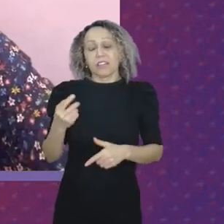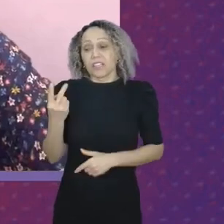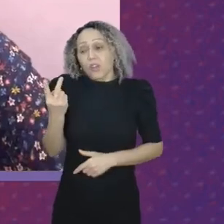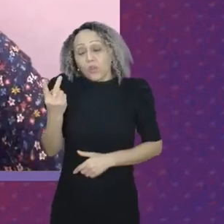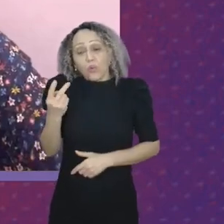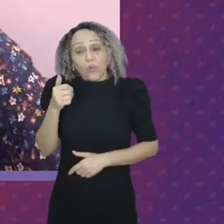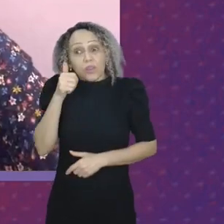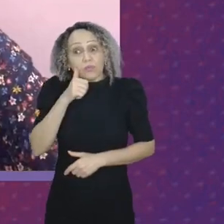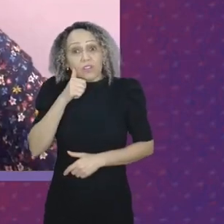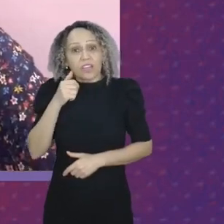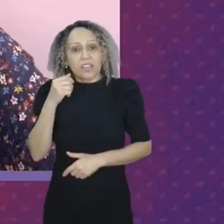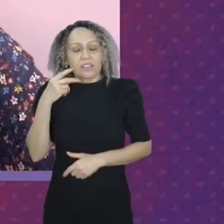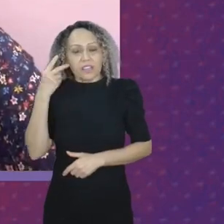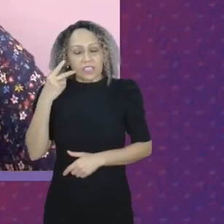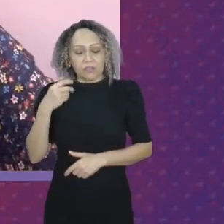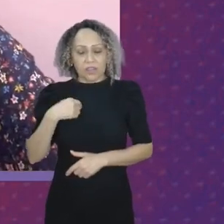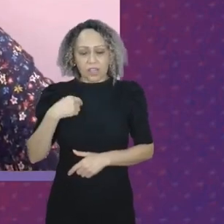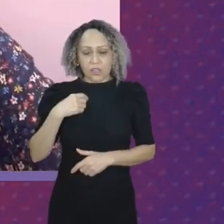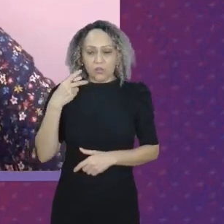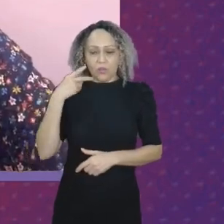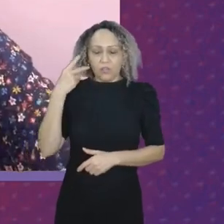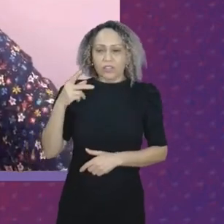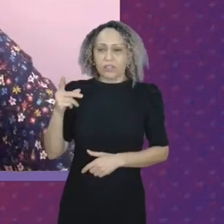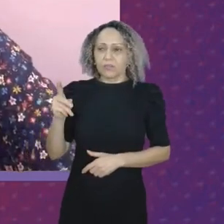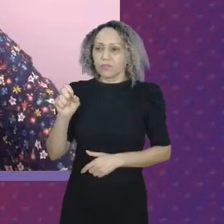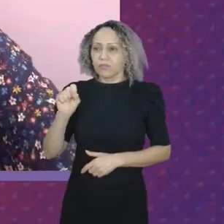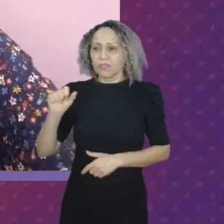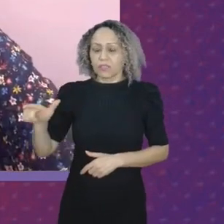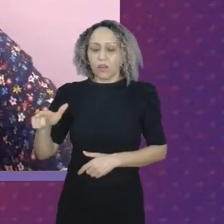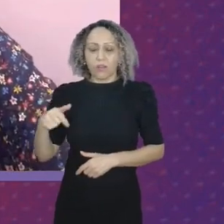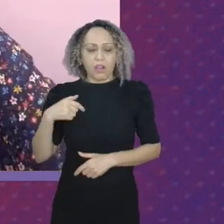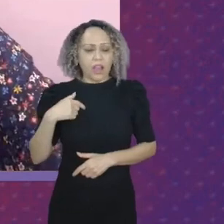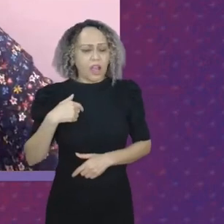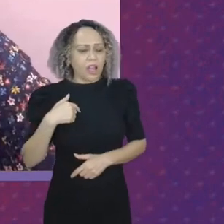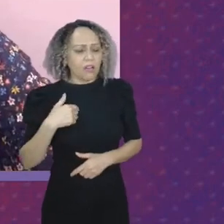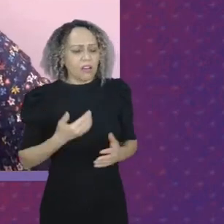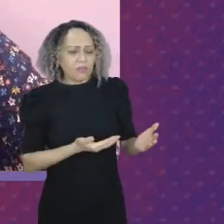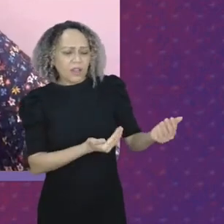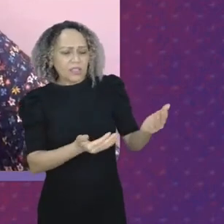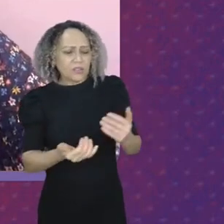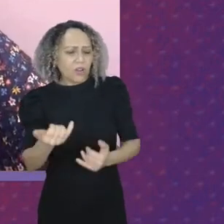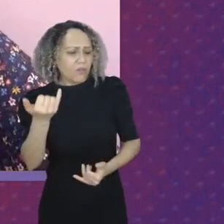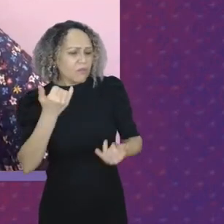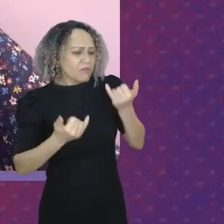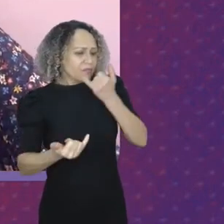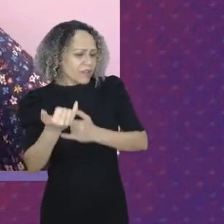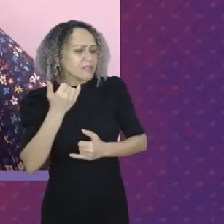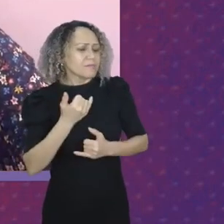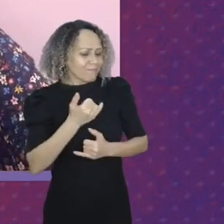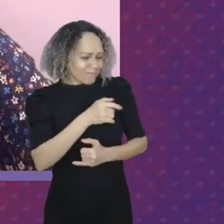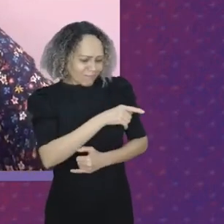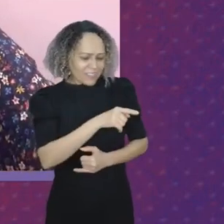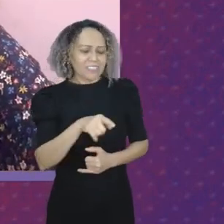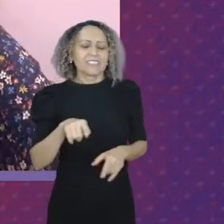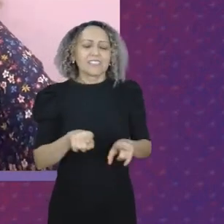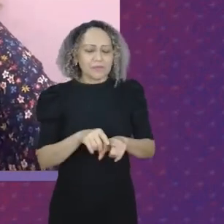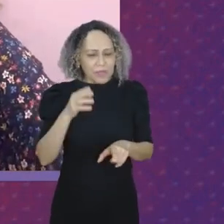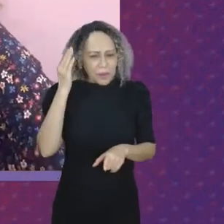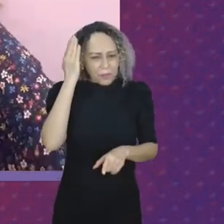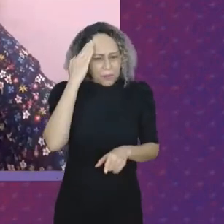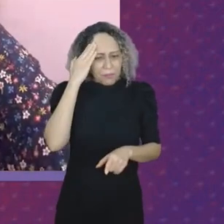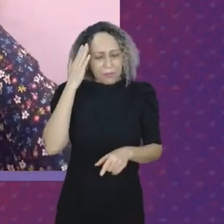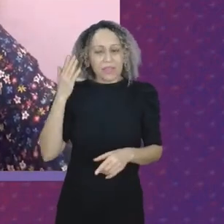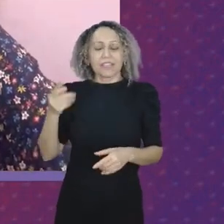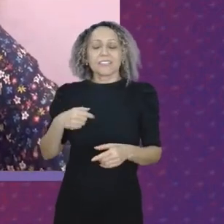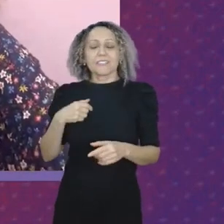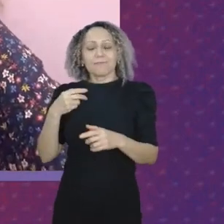do PSOL. E eu escuto de vários jovens hoje em dia que eles pensam em ocupar esse espaço, em disputar esse espaço. Quando a gente faz uma